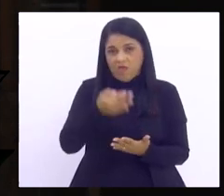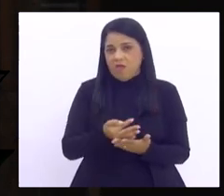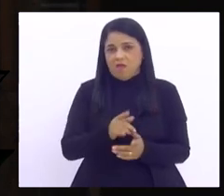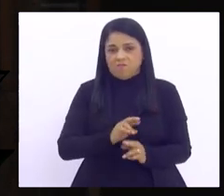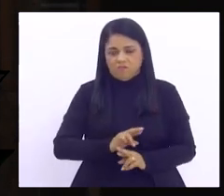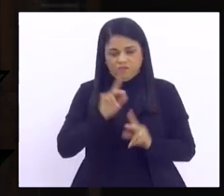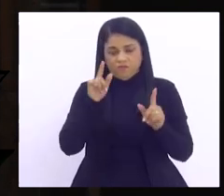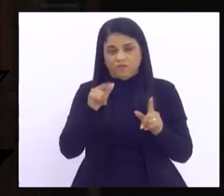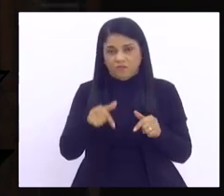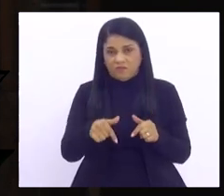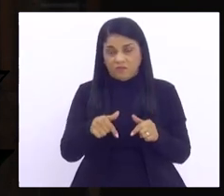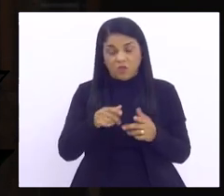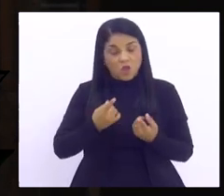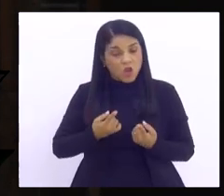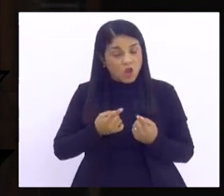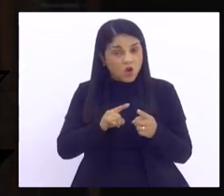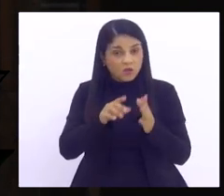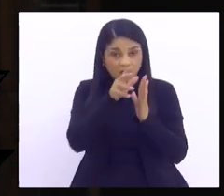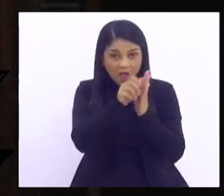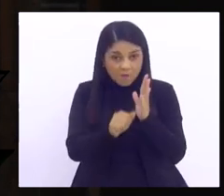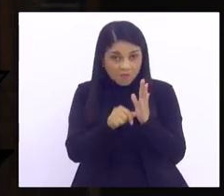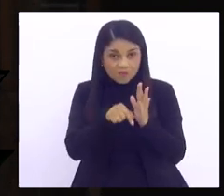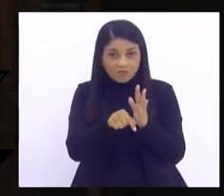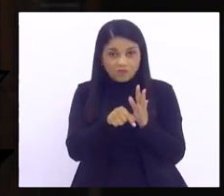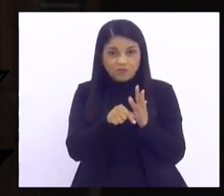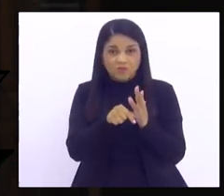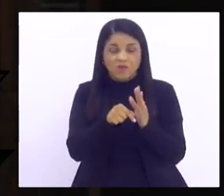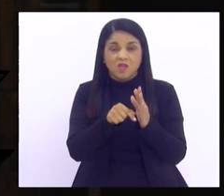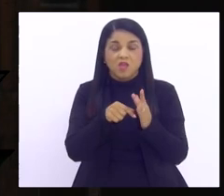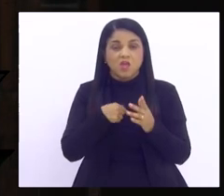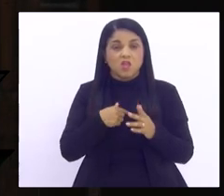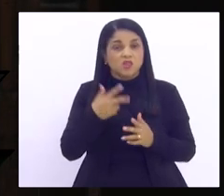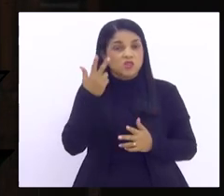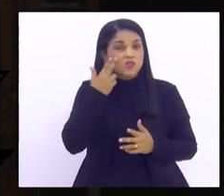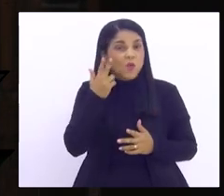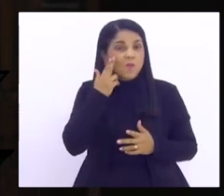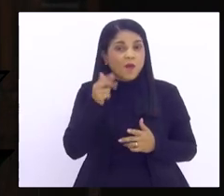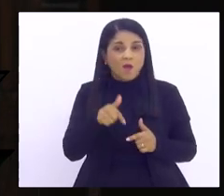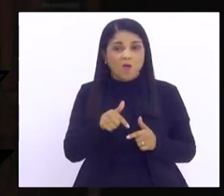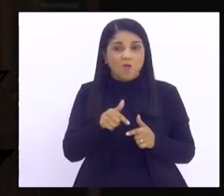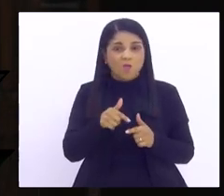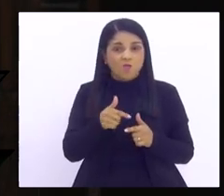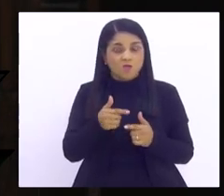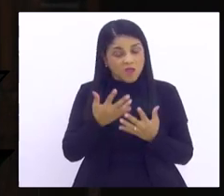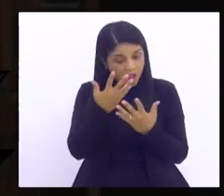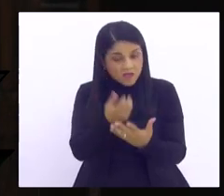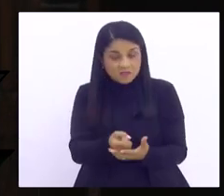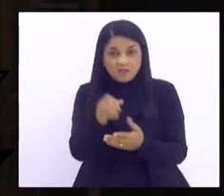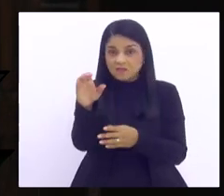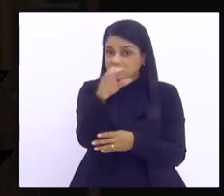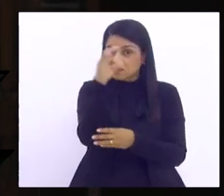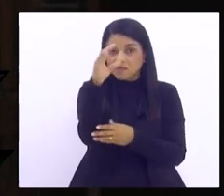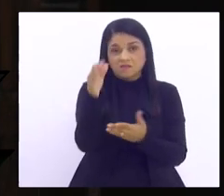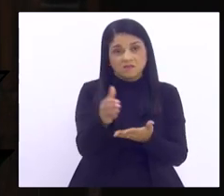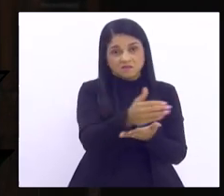Portanto, ser contra o aborto é uma posição normal de quem aceita os dados da ciência.